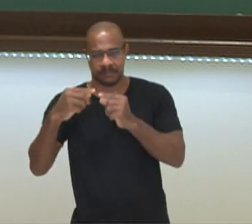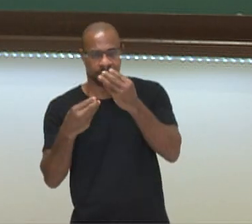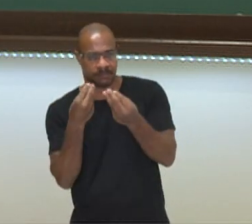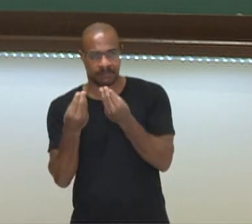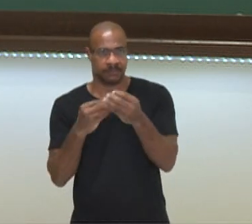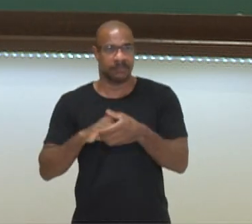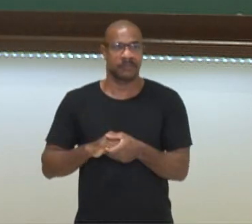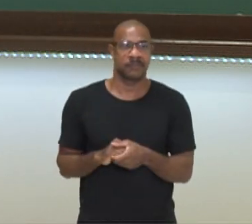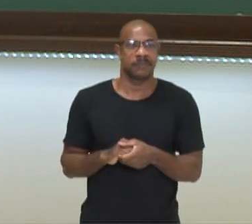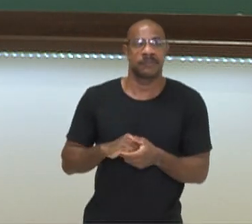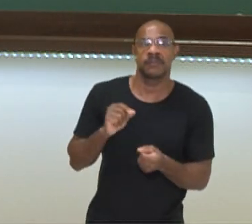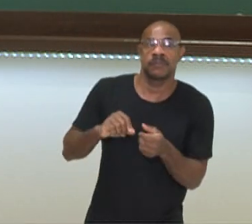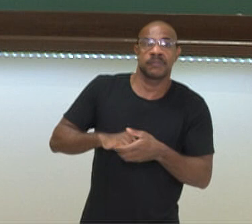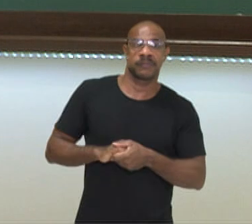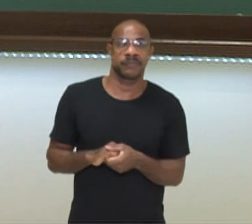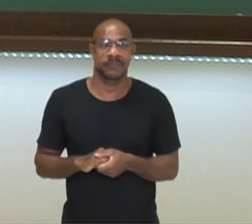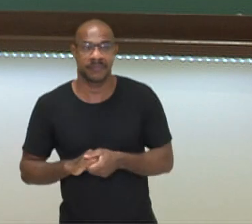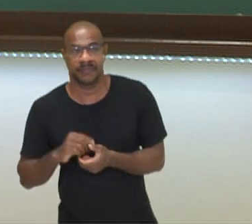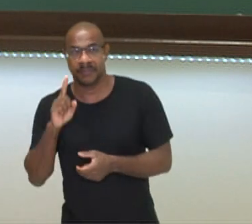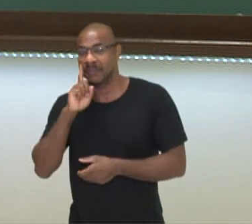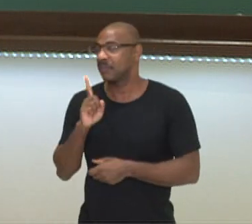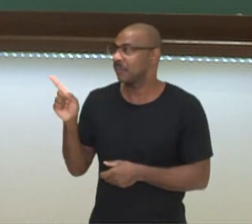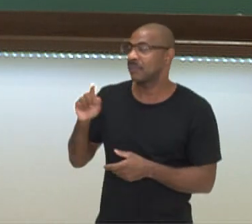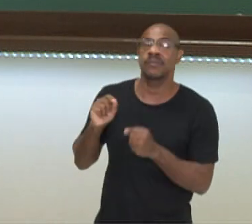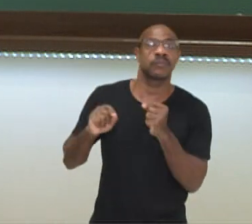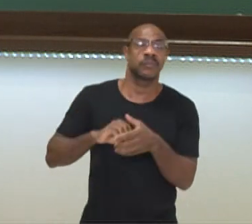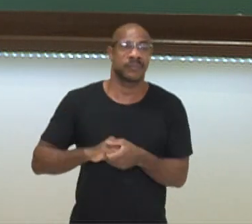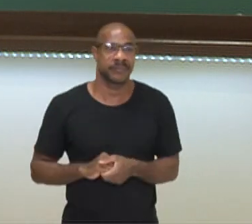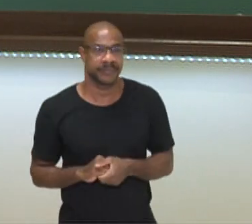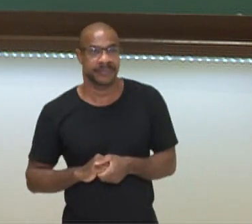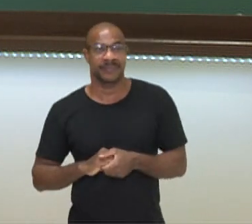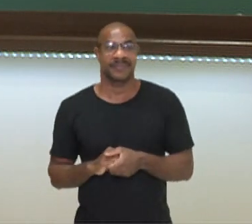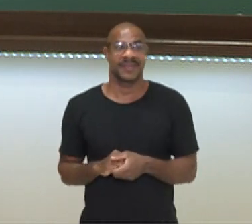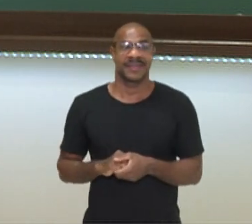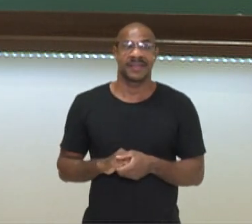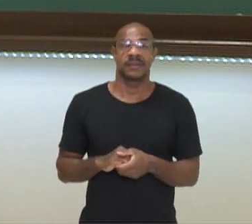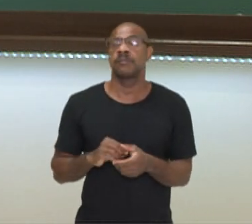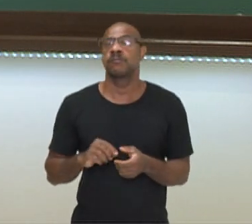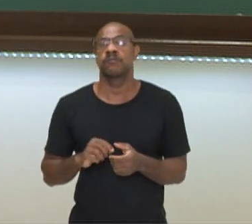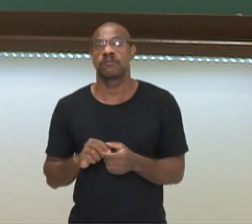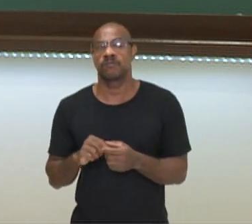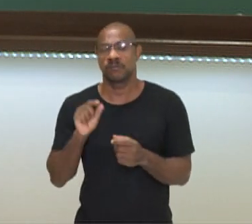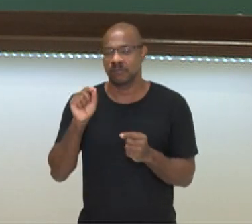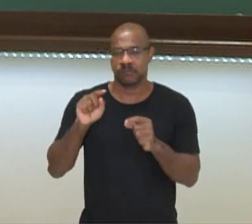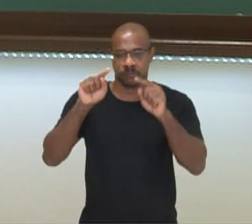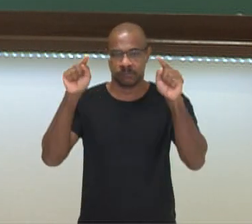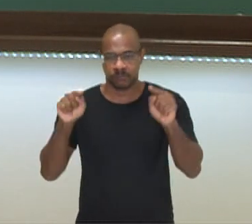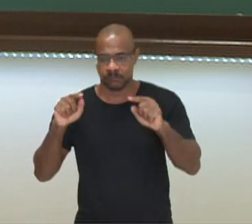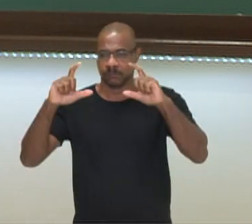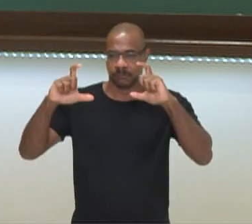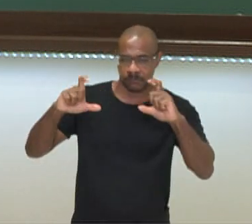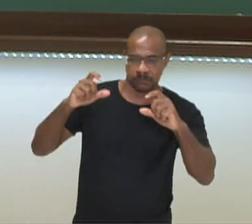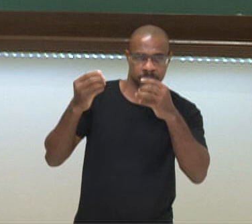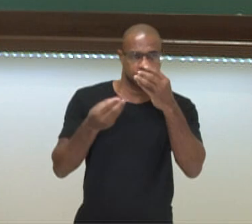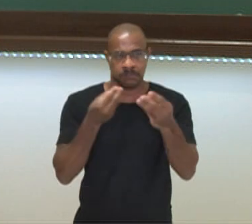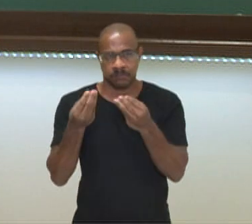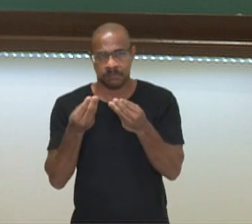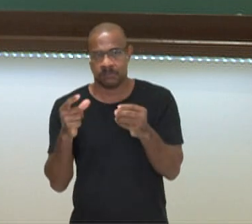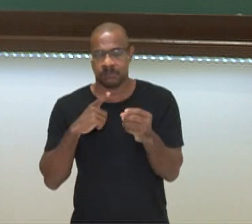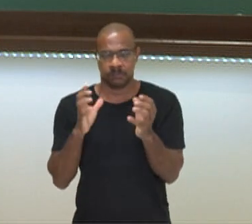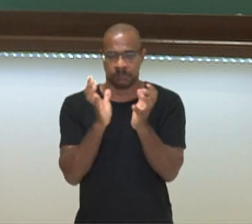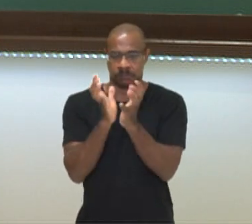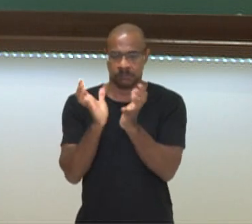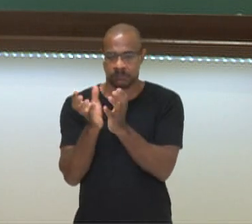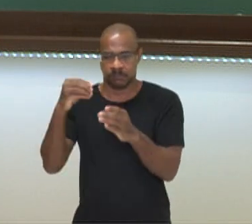sinais de associação são aqueles sinais que fazem agrupamentos de operações, certo? Quais sinais que a